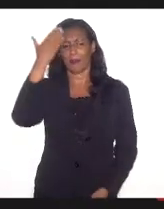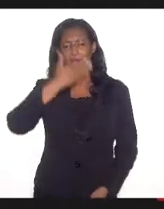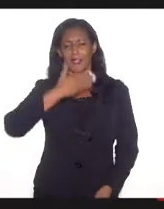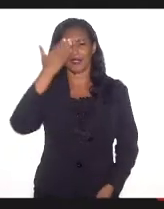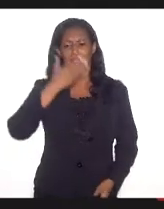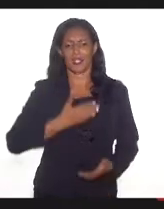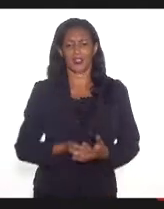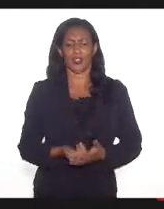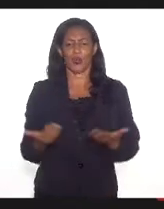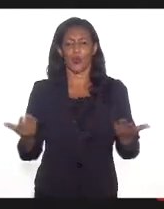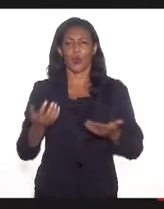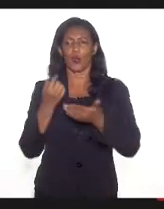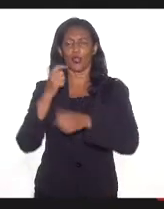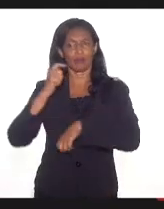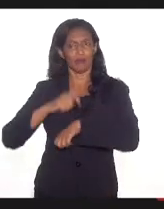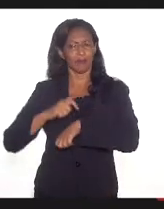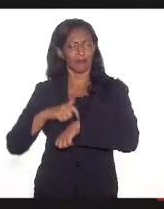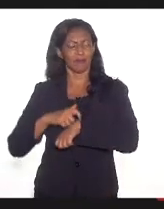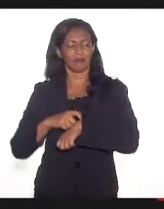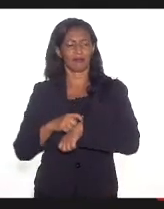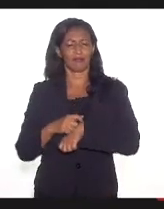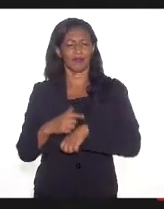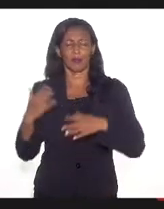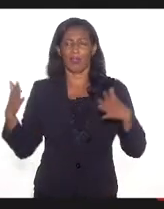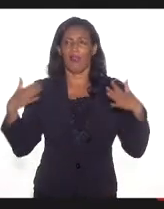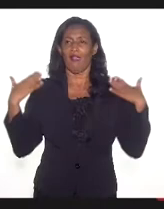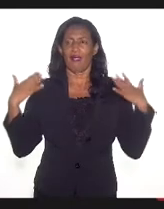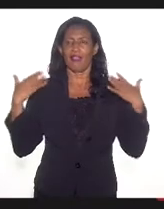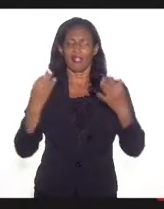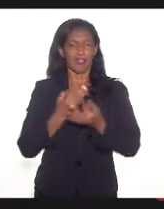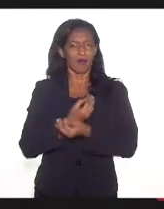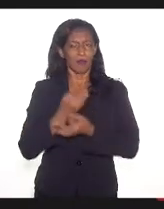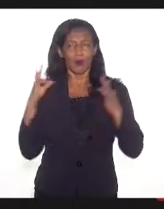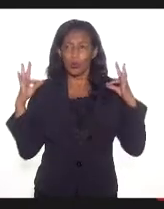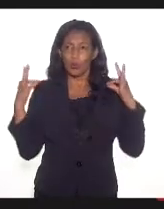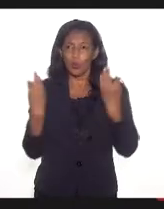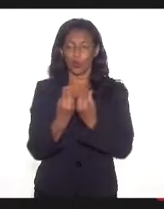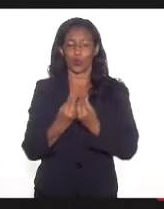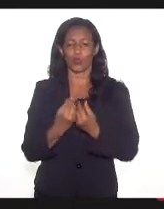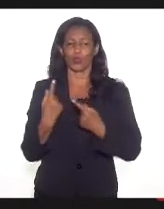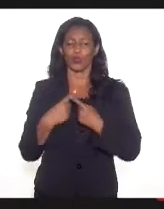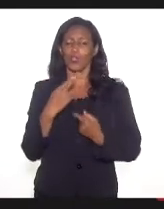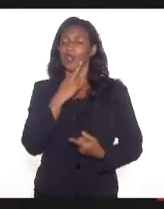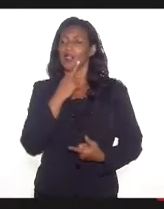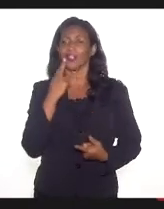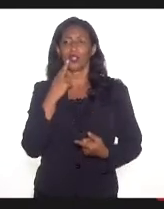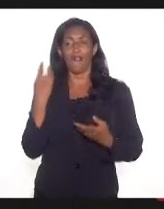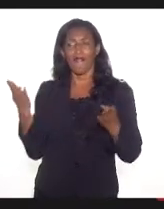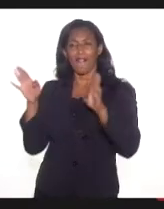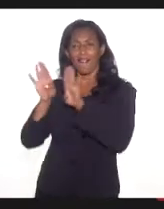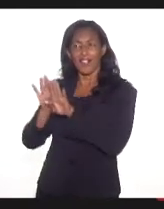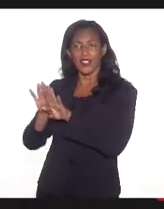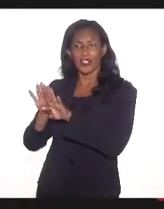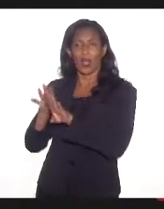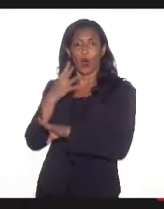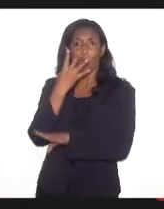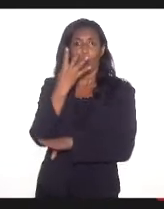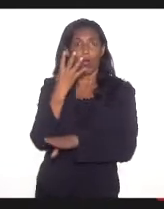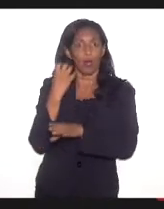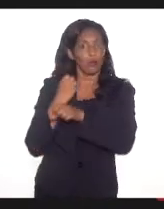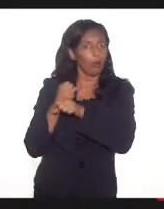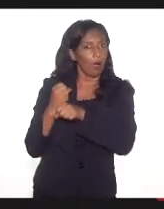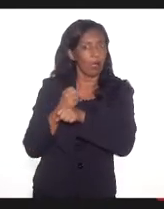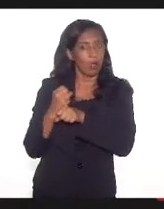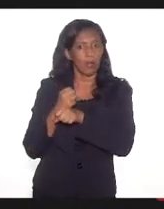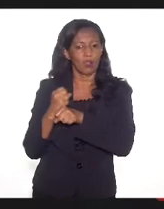hoje é um momento de muita alegria para todos, porque esse restaurante estava fechado há quatro anos, deputada